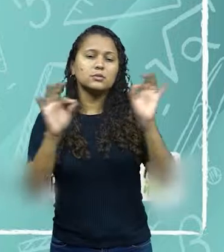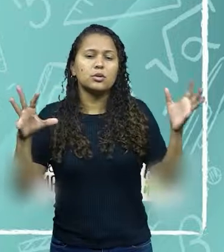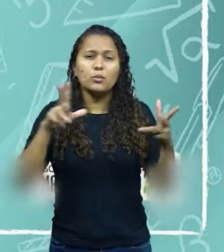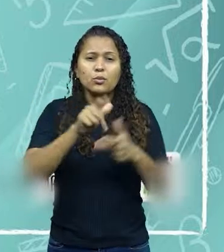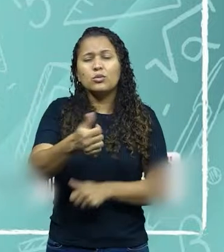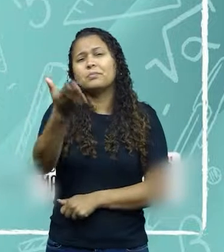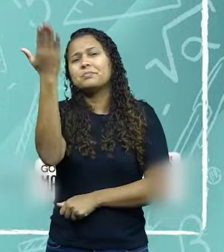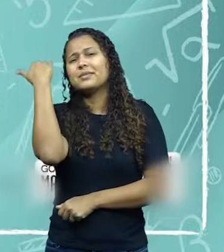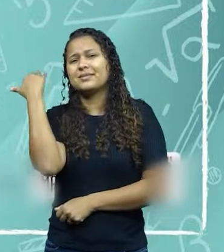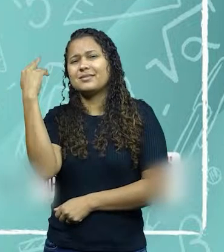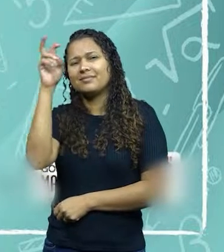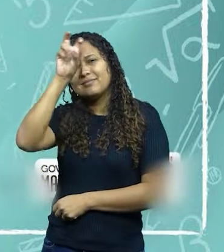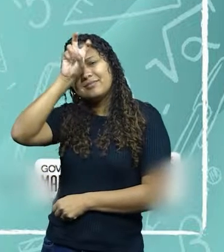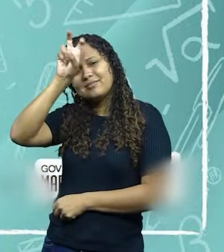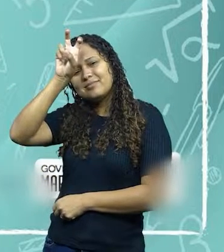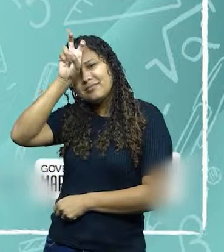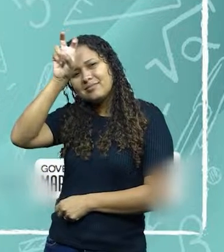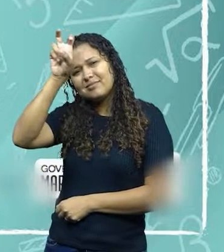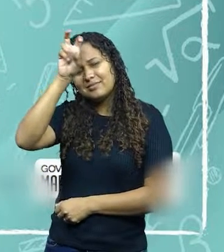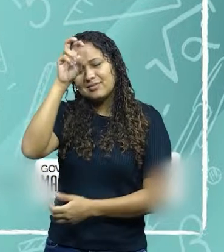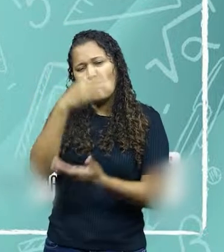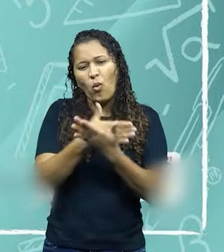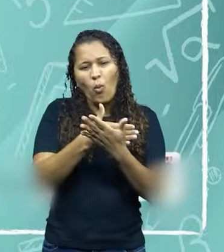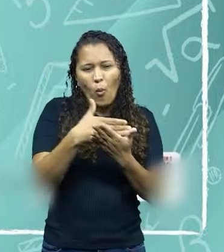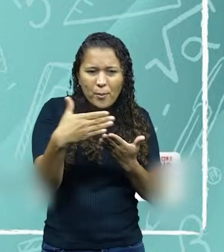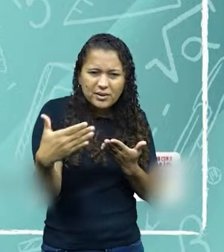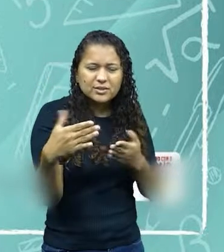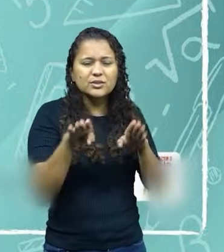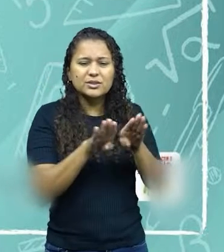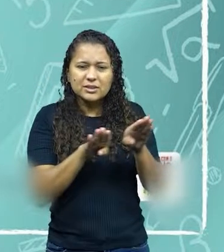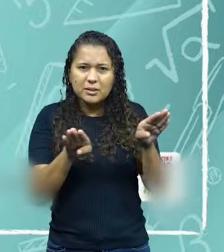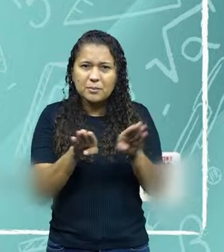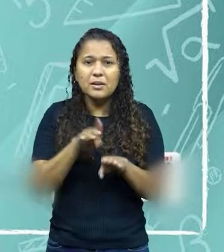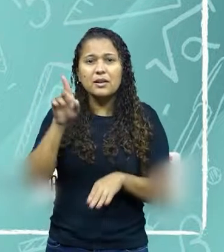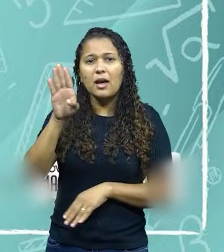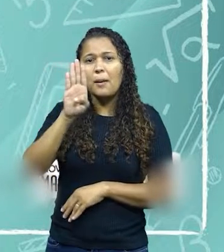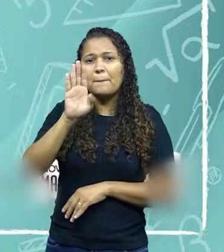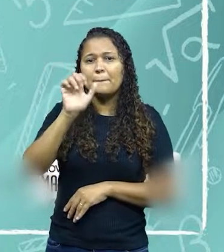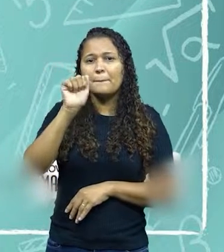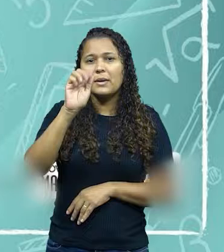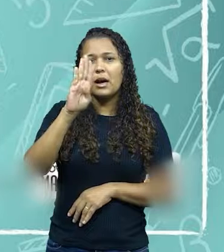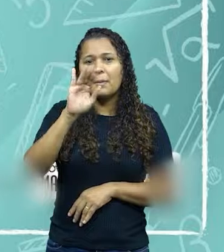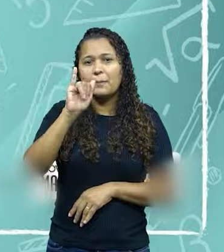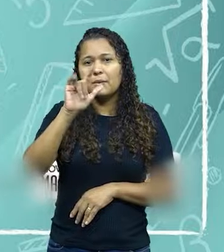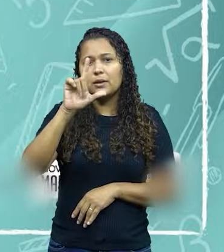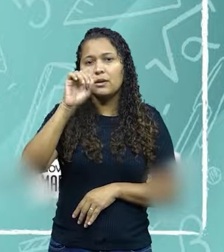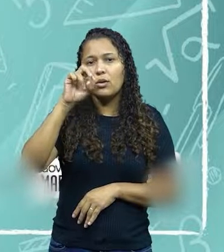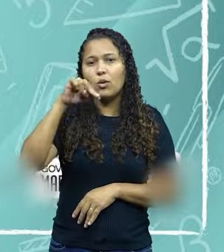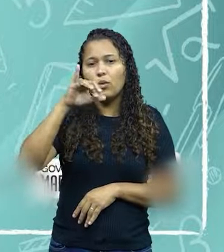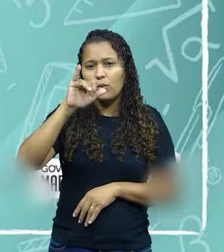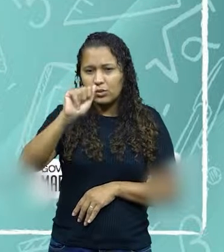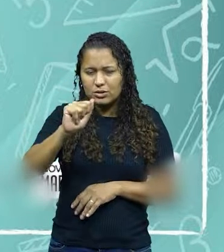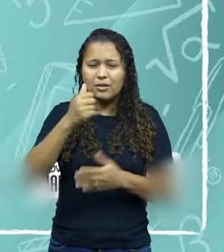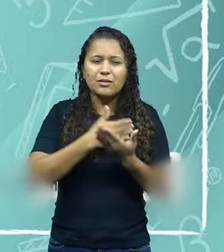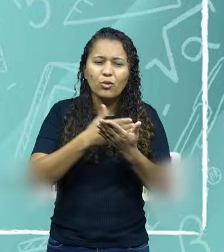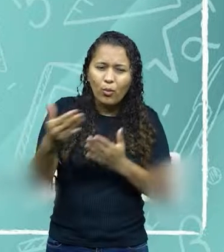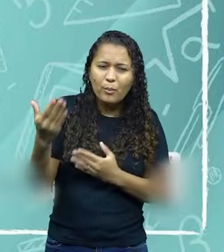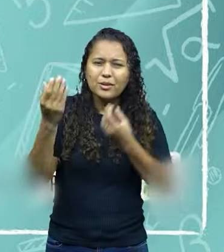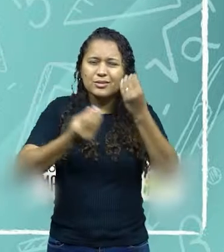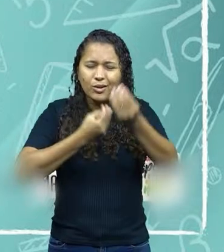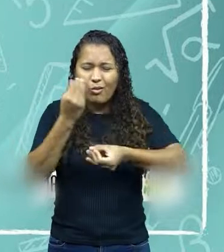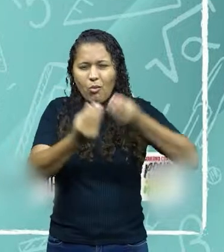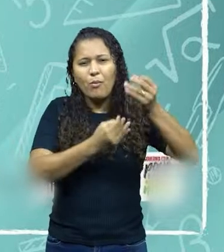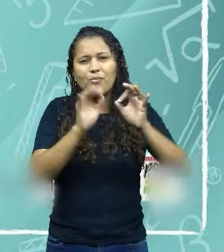começou lá no Egito, na Mesopotâmia, também na Babilônia, é onde a gente conhece os primeiros padrões